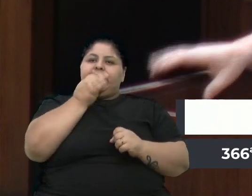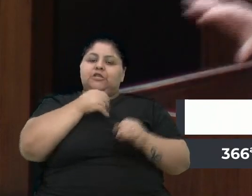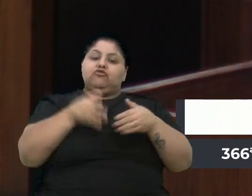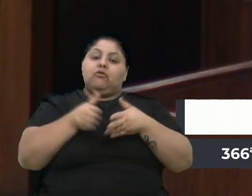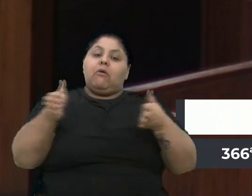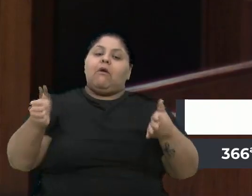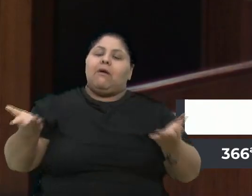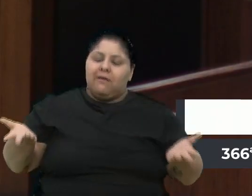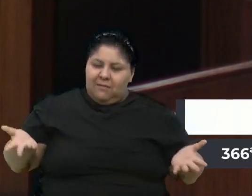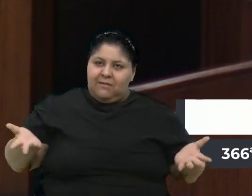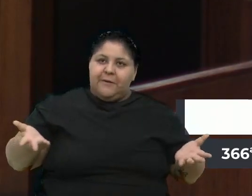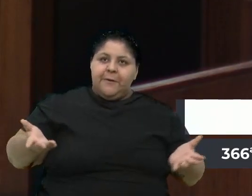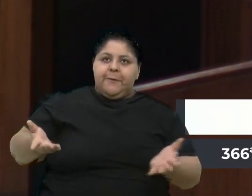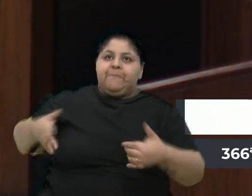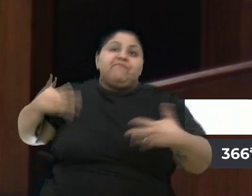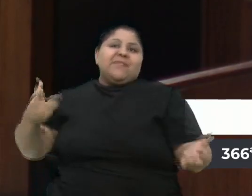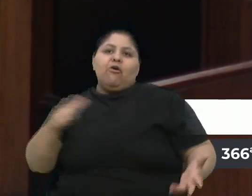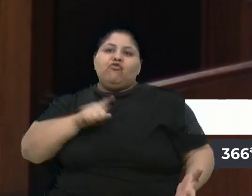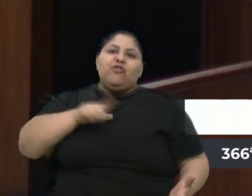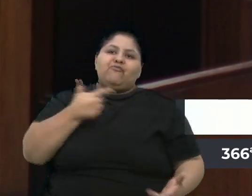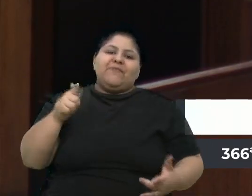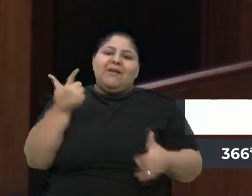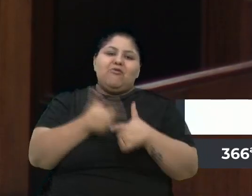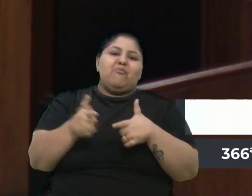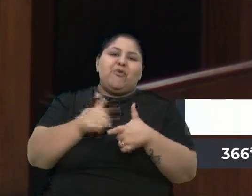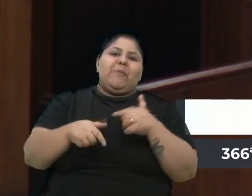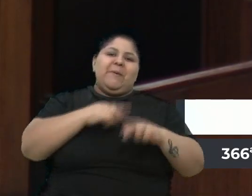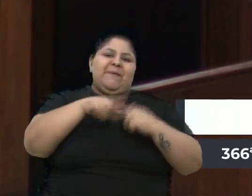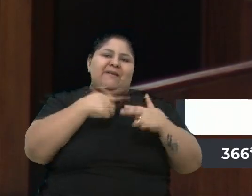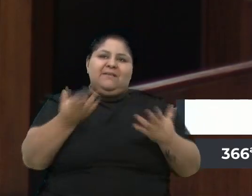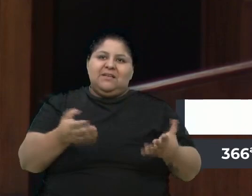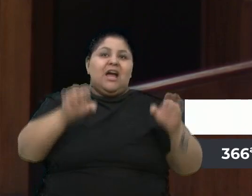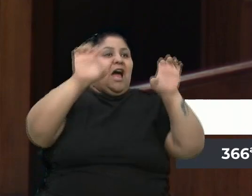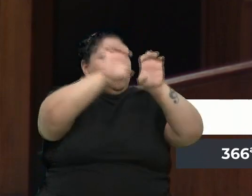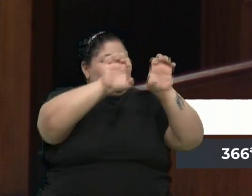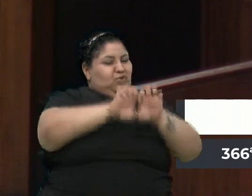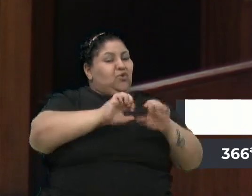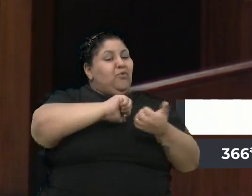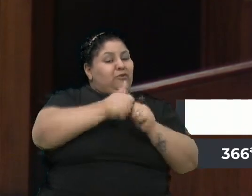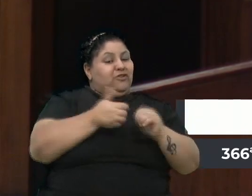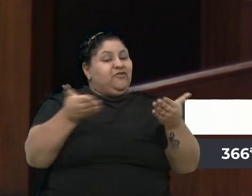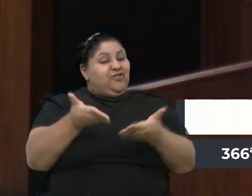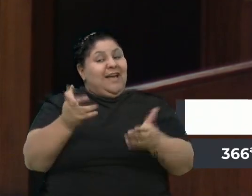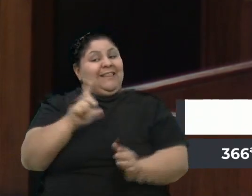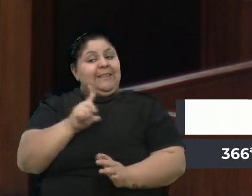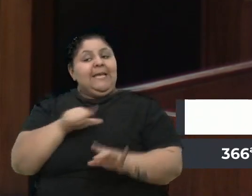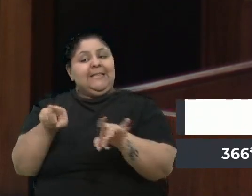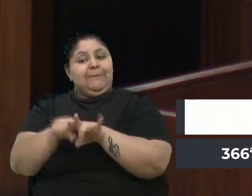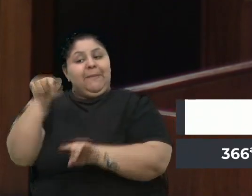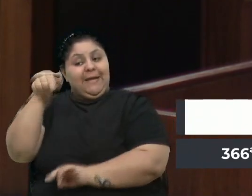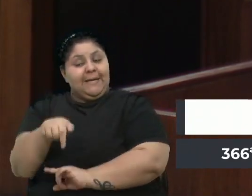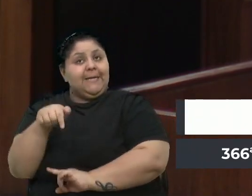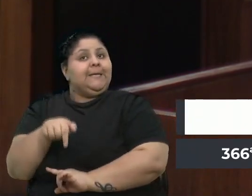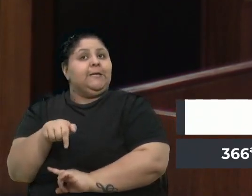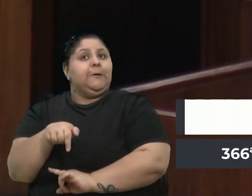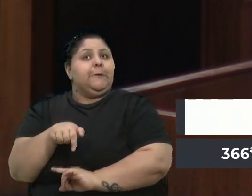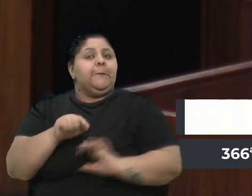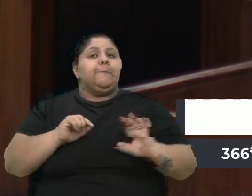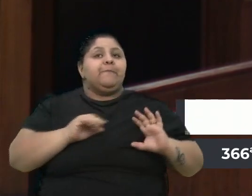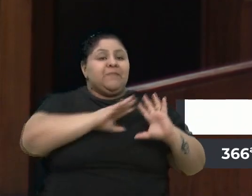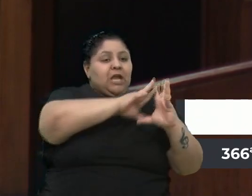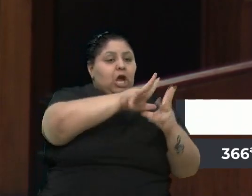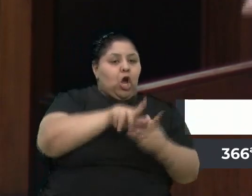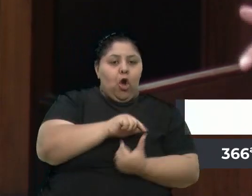Então não tem problema com relação a isso. A estrutura esportiva já está aí, né? A Copa 2014, os estádios serão os